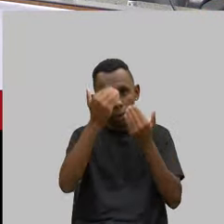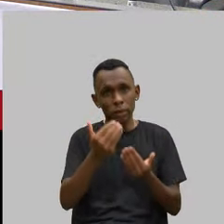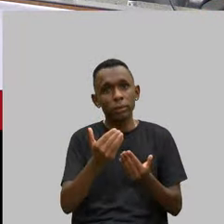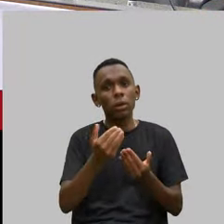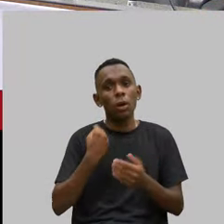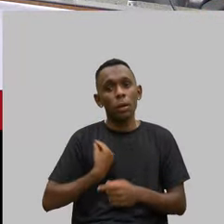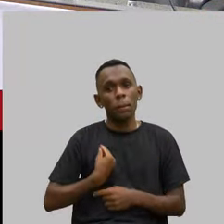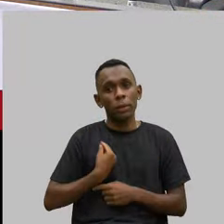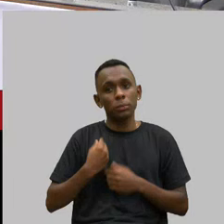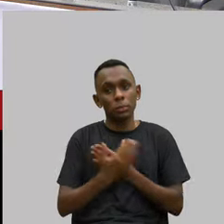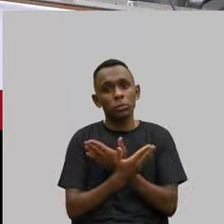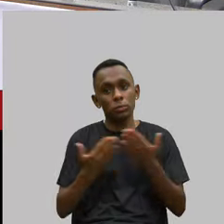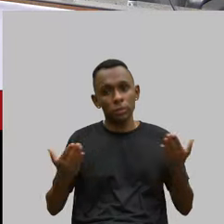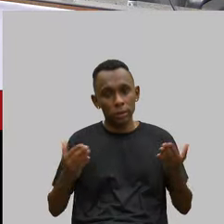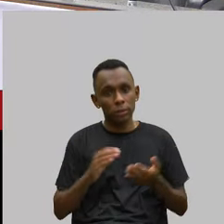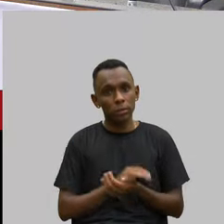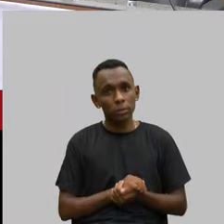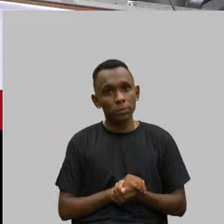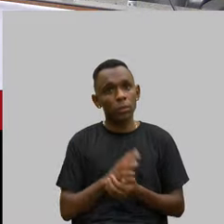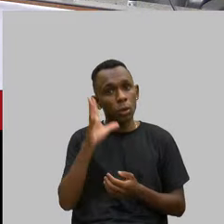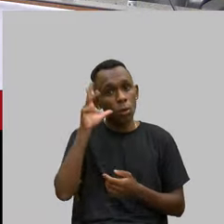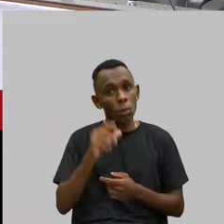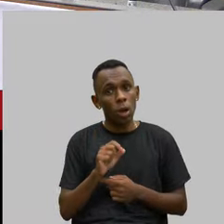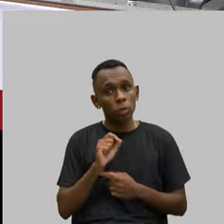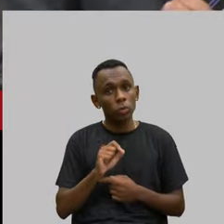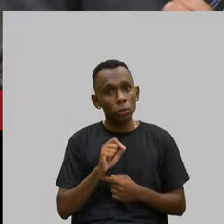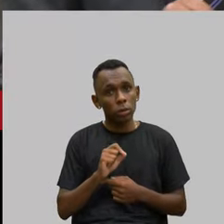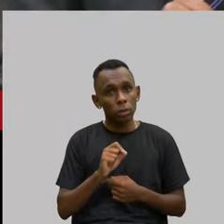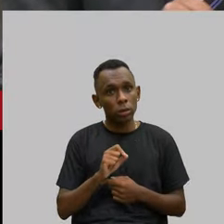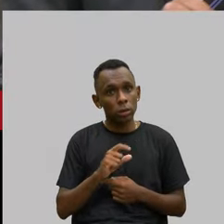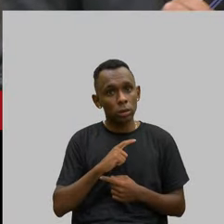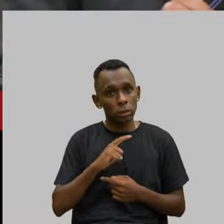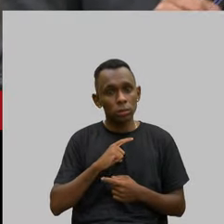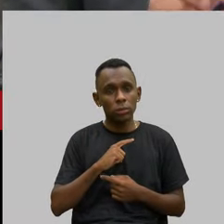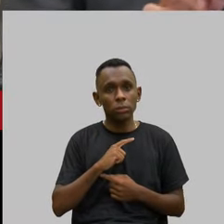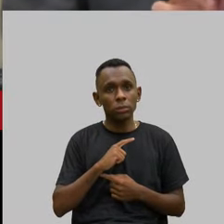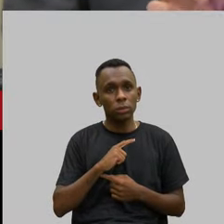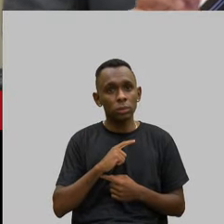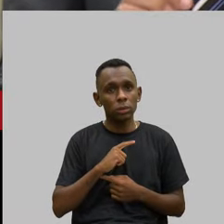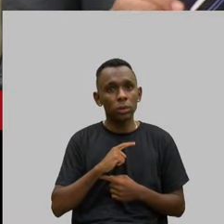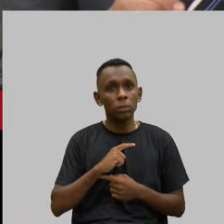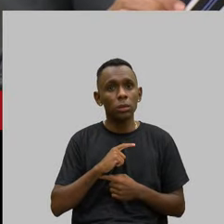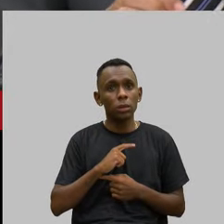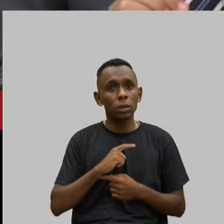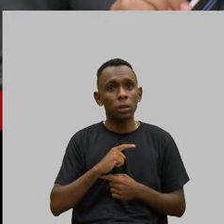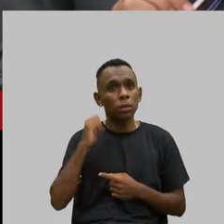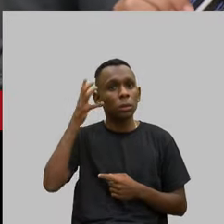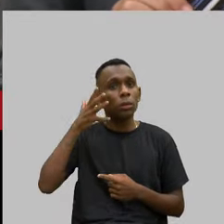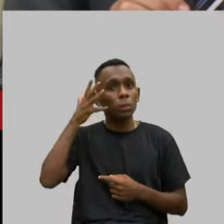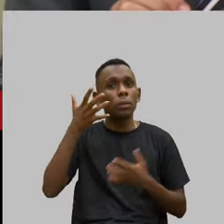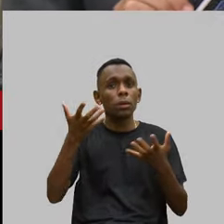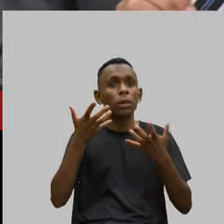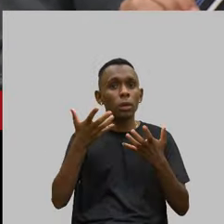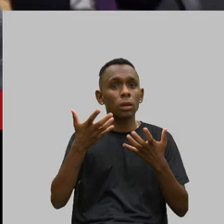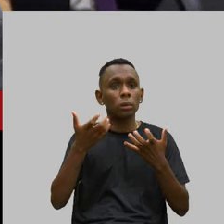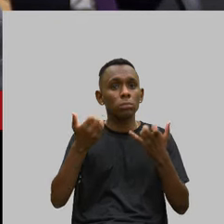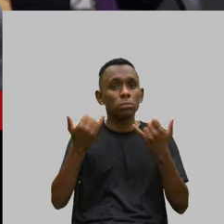participação de vocês eu acho que tem mais alguém que queira fazer uso da palavra